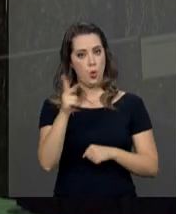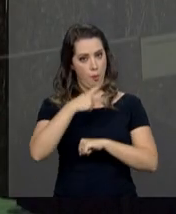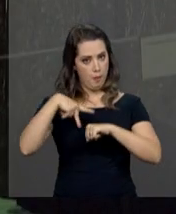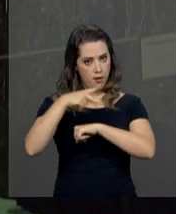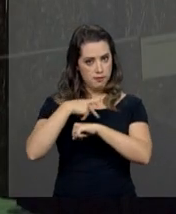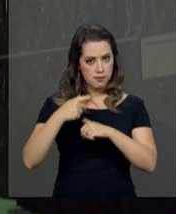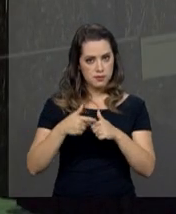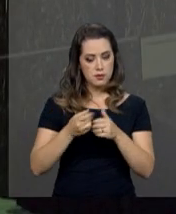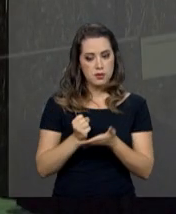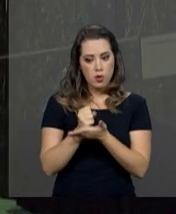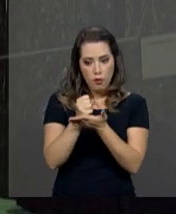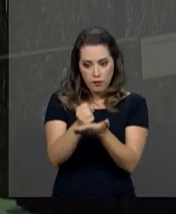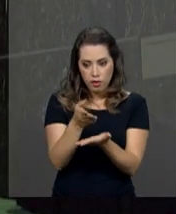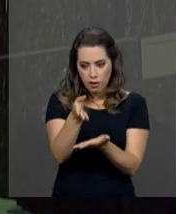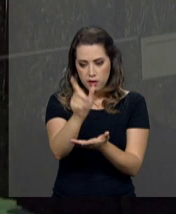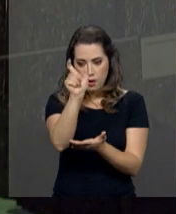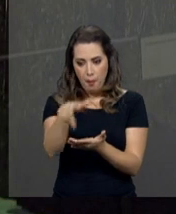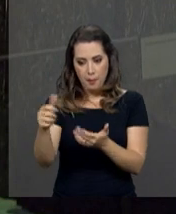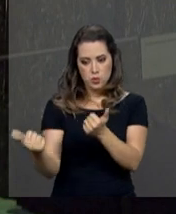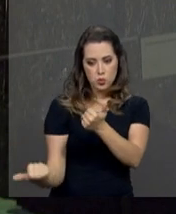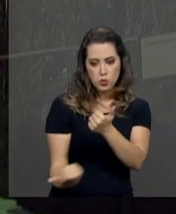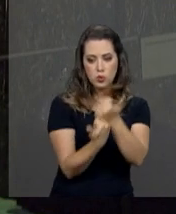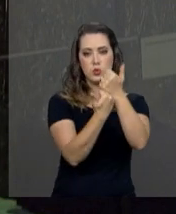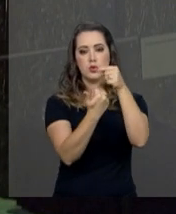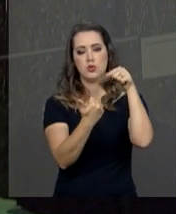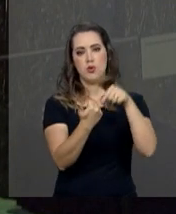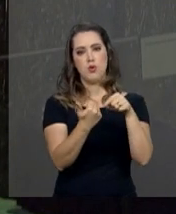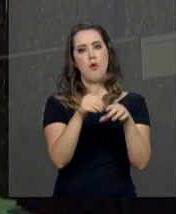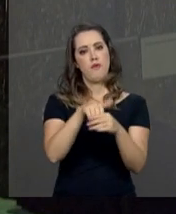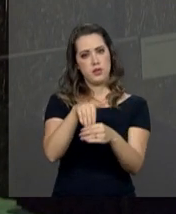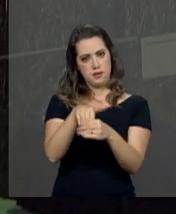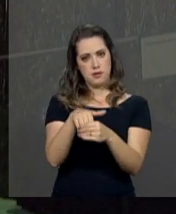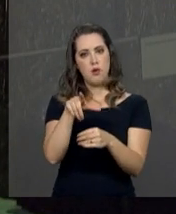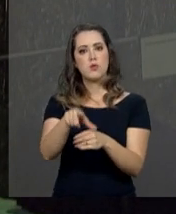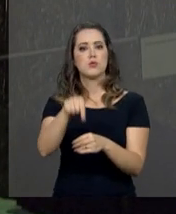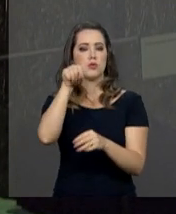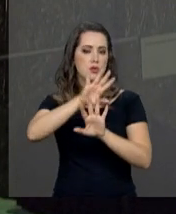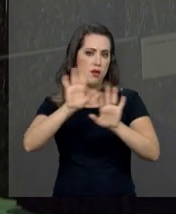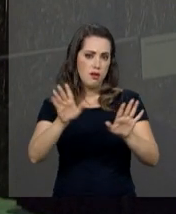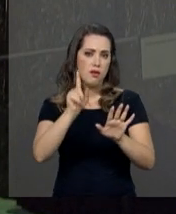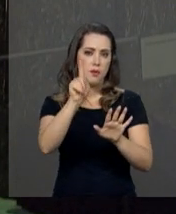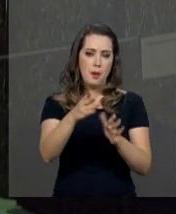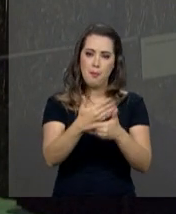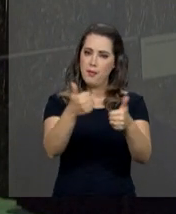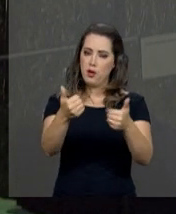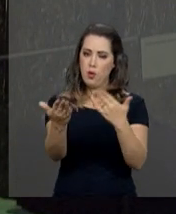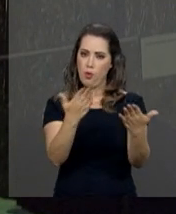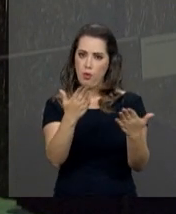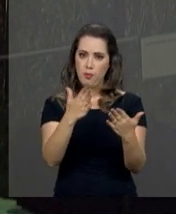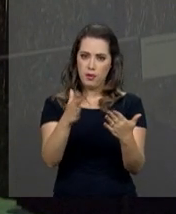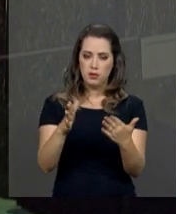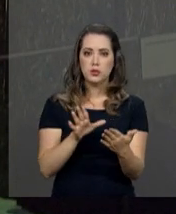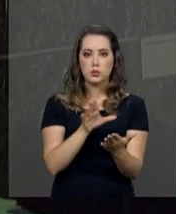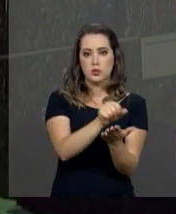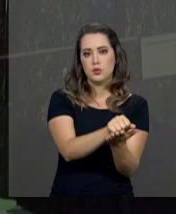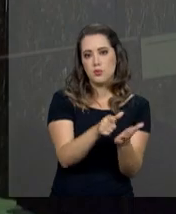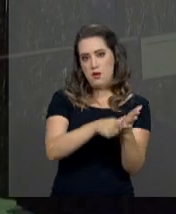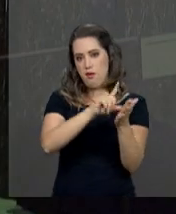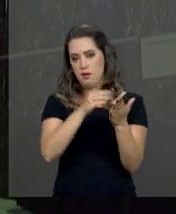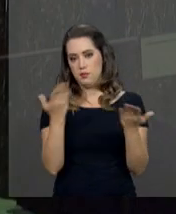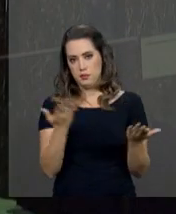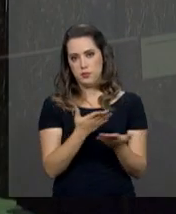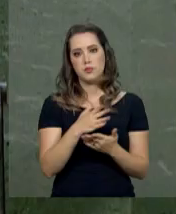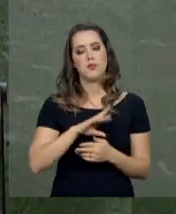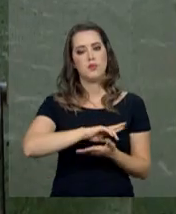que entregarei a quem o povo brasileiro venha a eleger é melhor do que aquele que recebe muita ainda